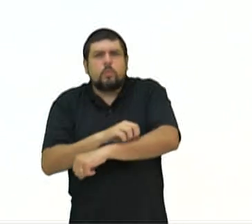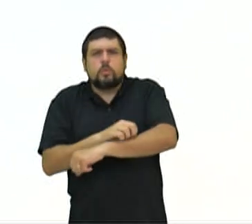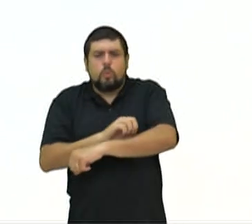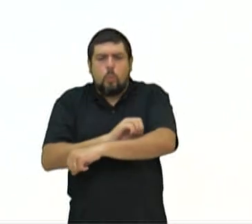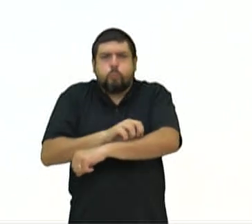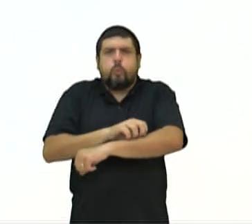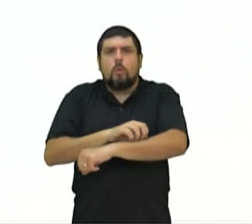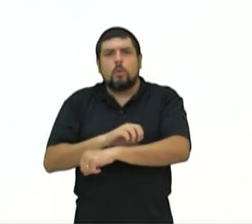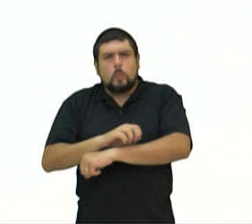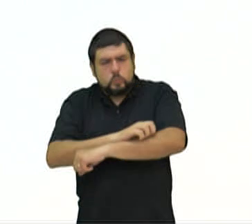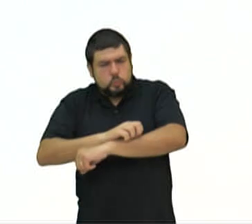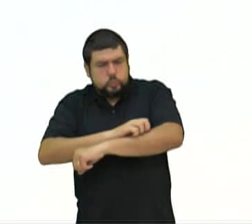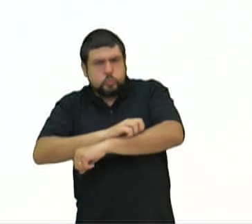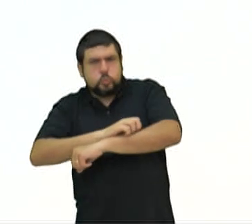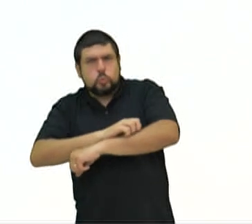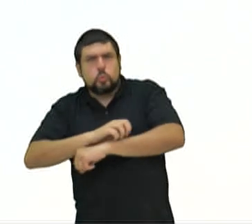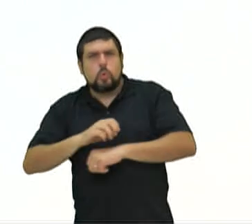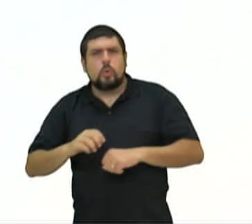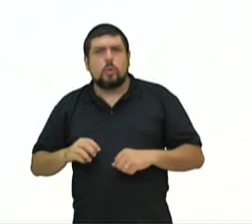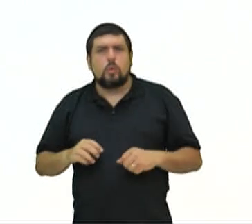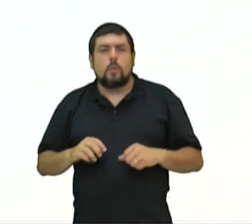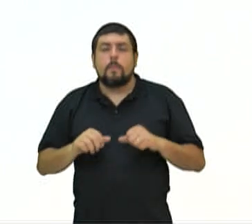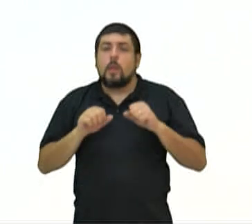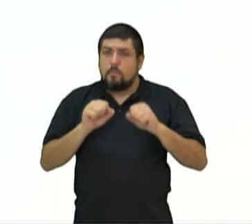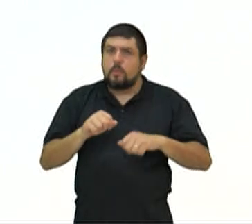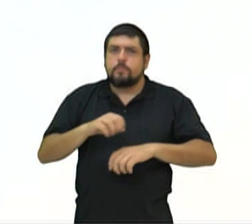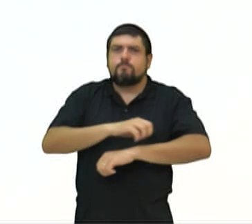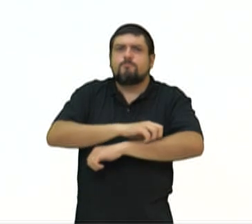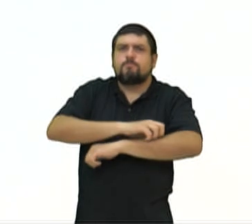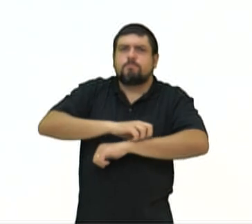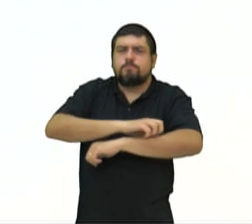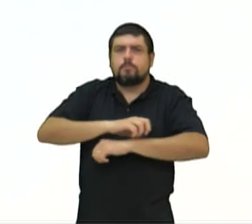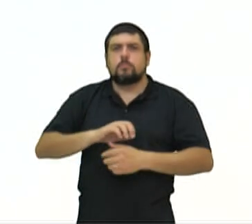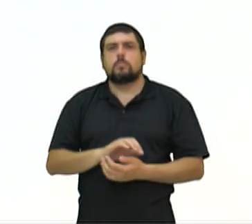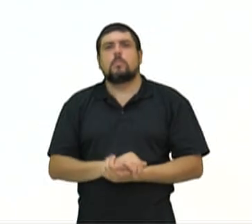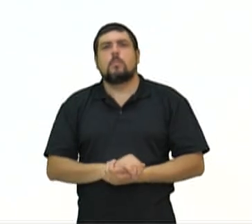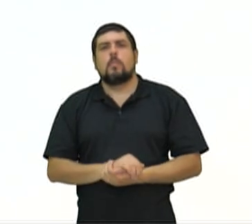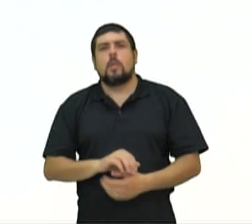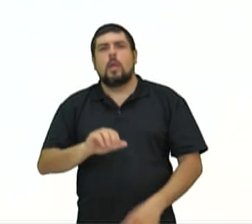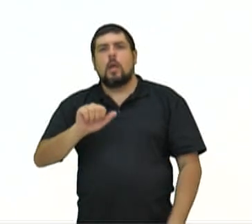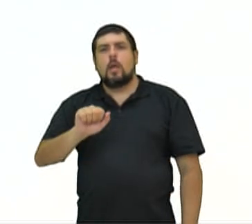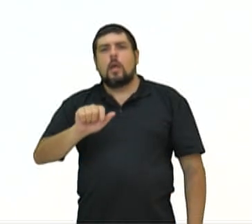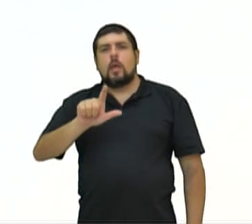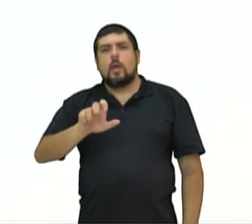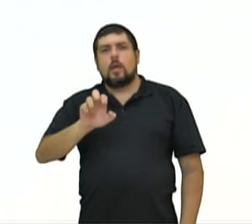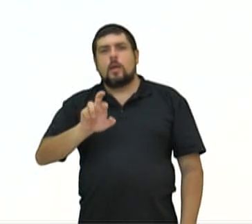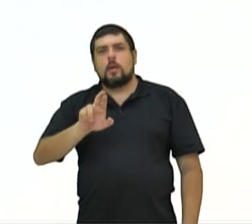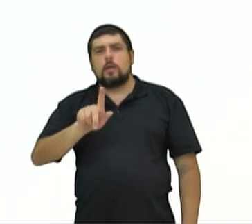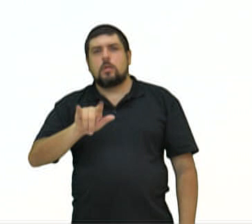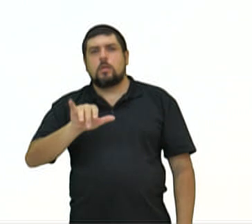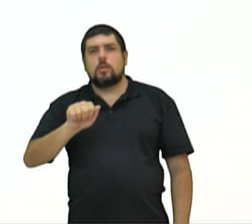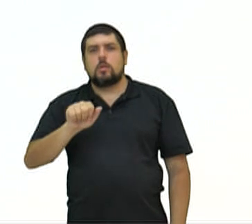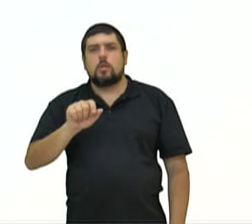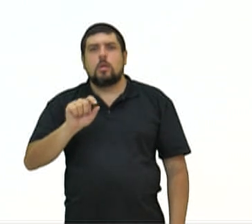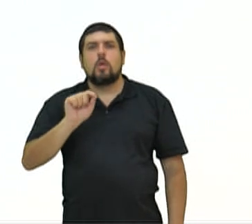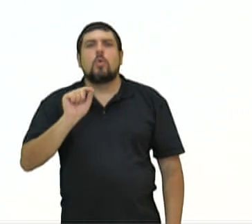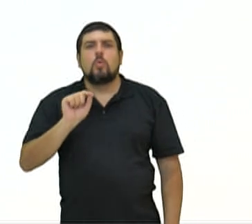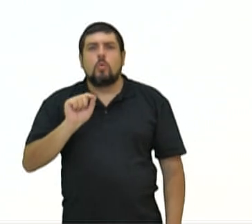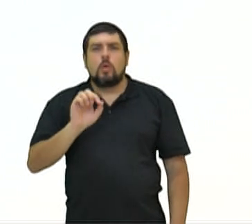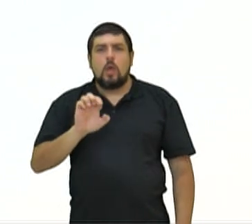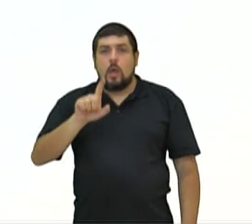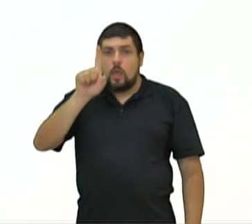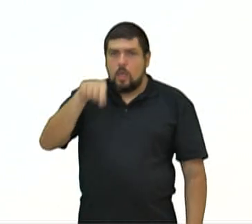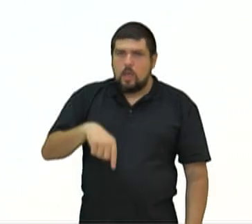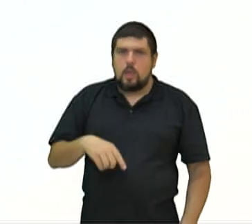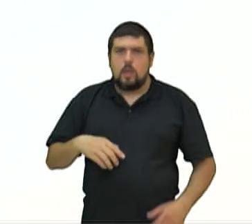precisa descobrir, né? Que ela pode ser alérgica, tá? A alergia nada mais é do que uma reação